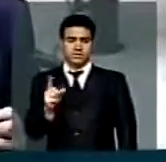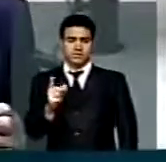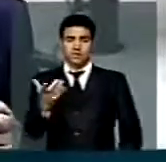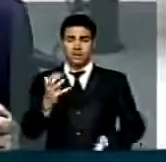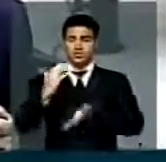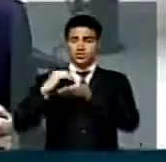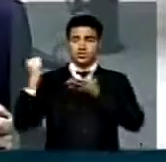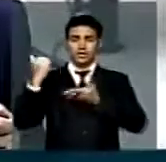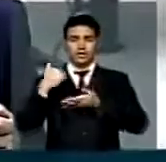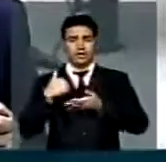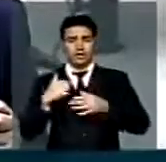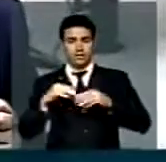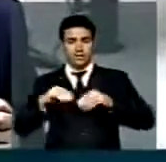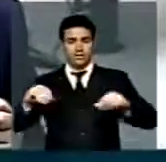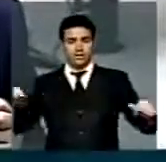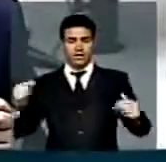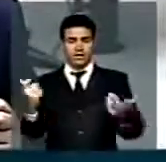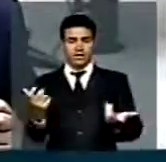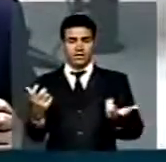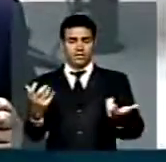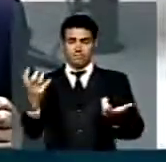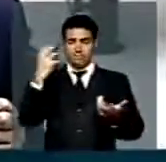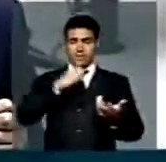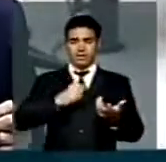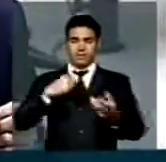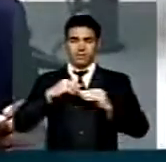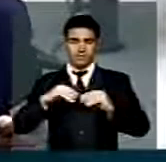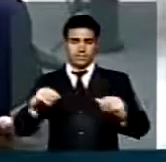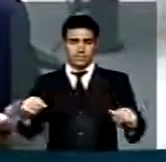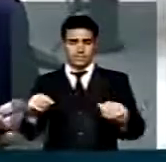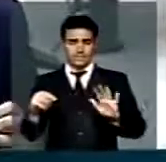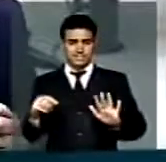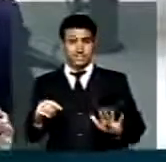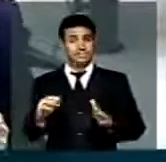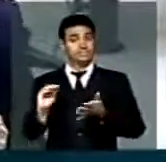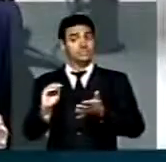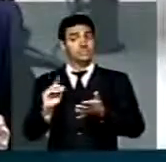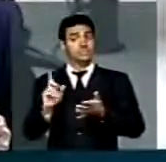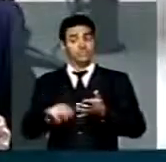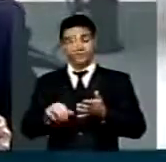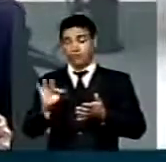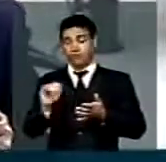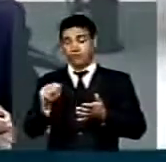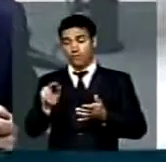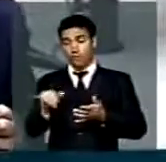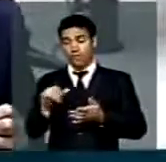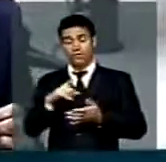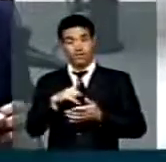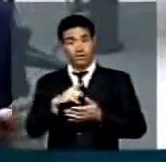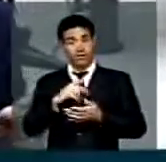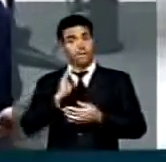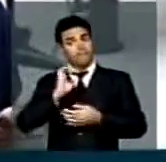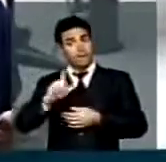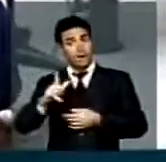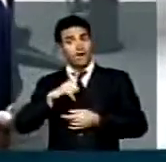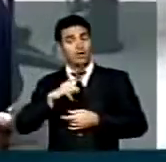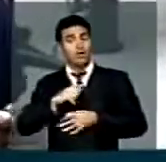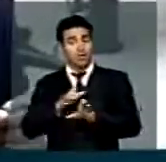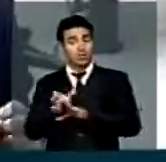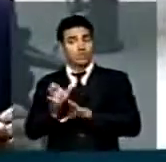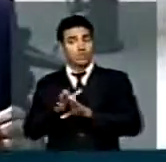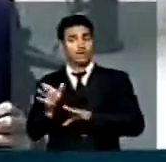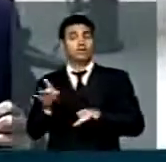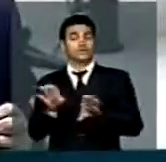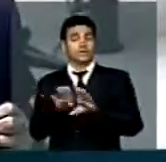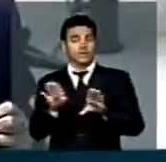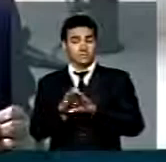tirar na marra da nossa propriedade. Por má orientação da FUNAI e também das ONGs,